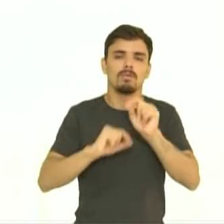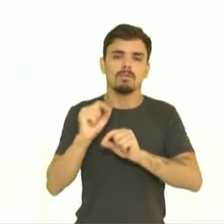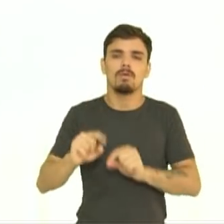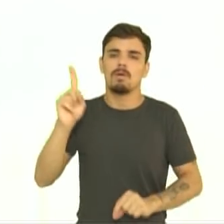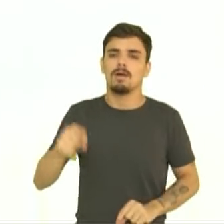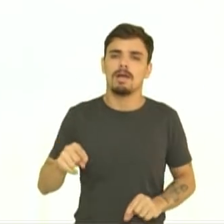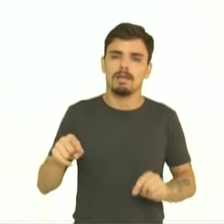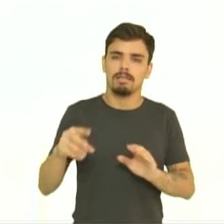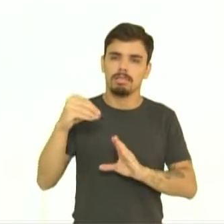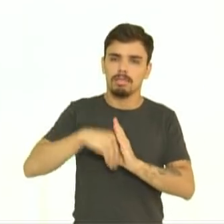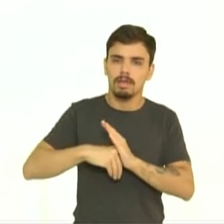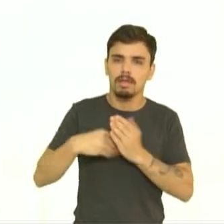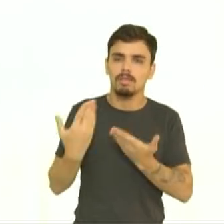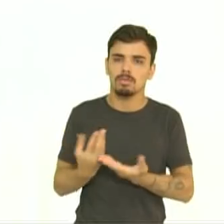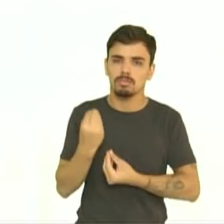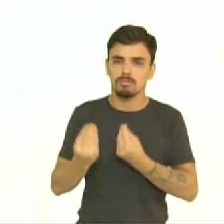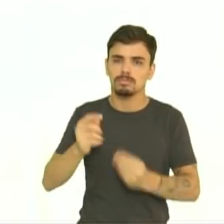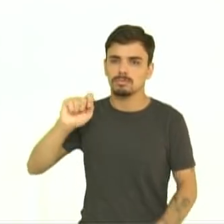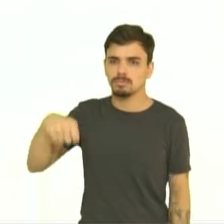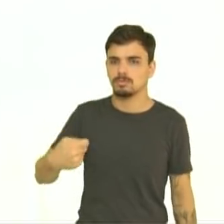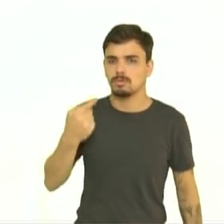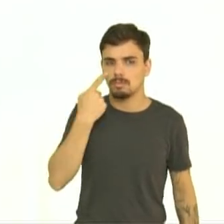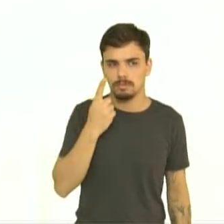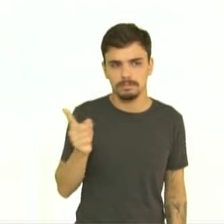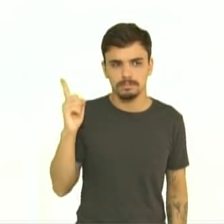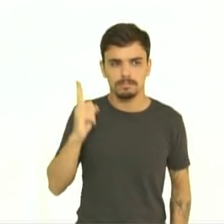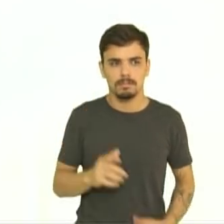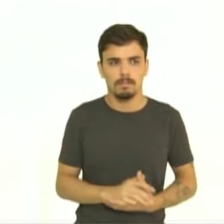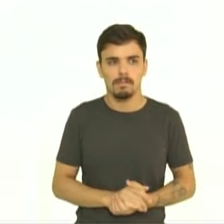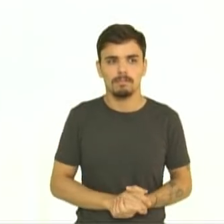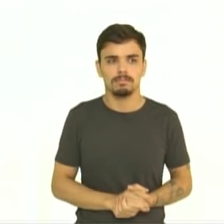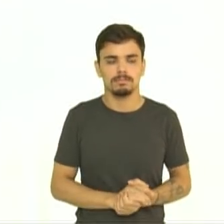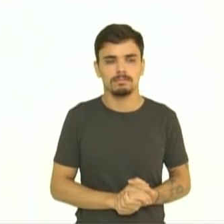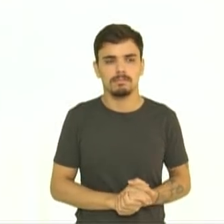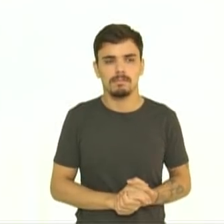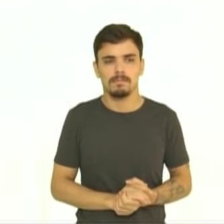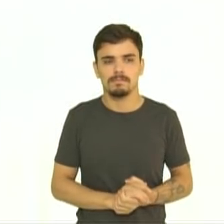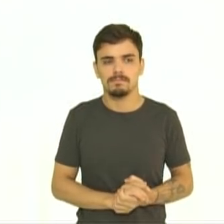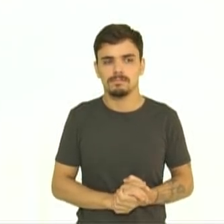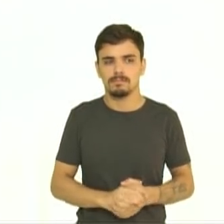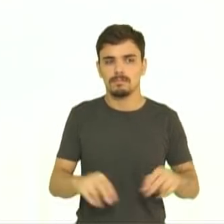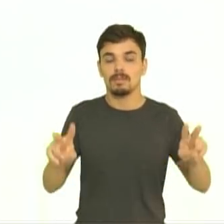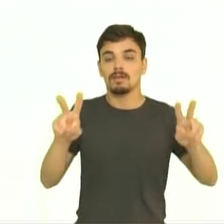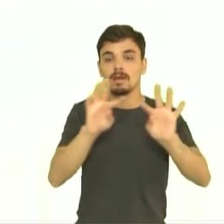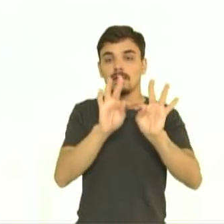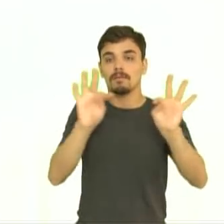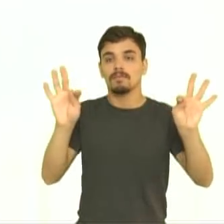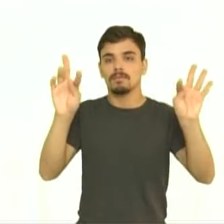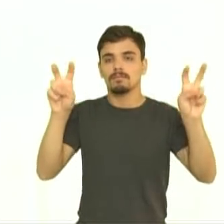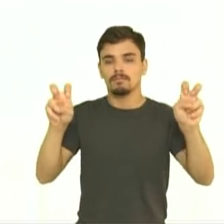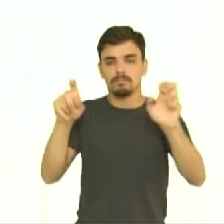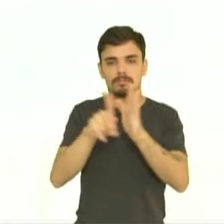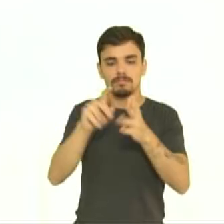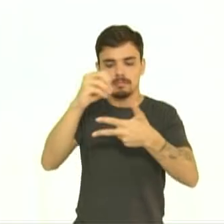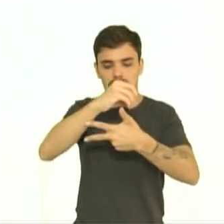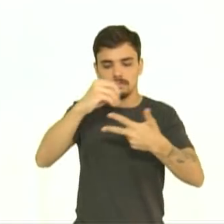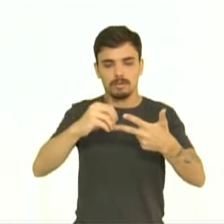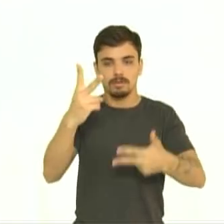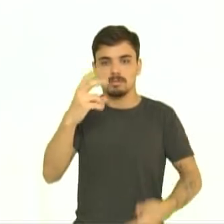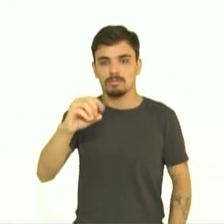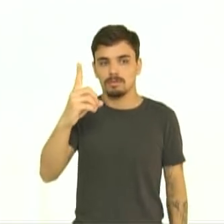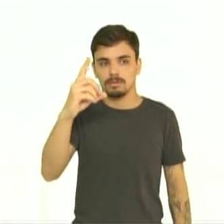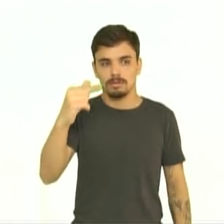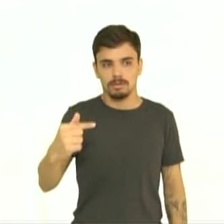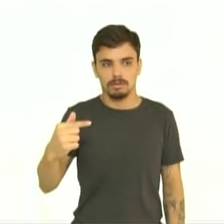é o assunto dela? O que você acha? Vamos ver? No título da redação do Enem de 2017, olha